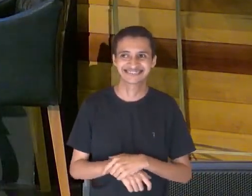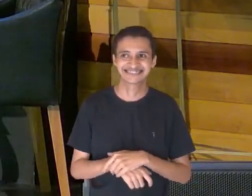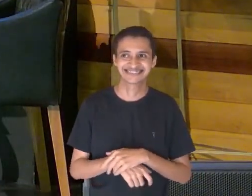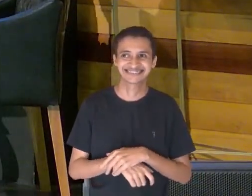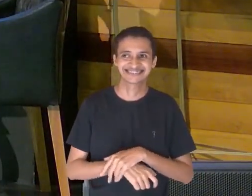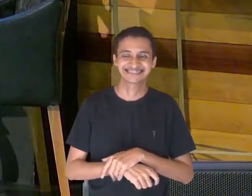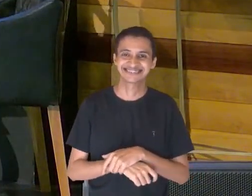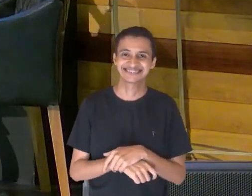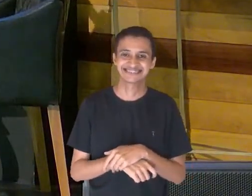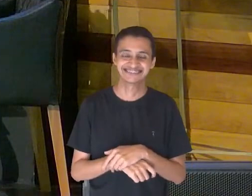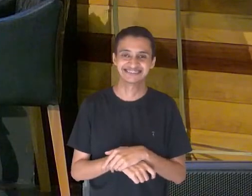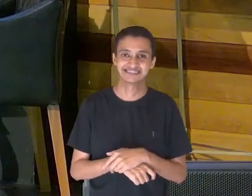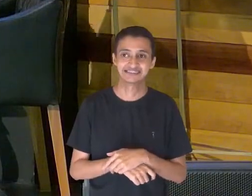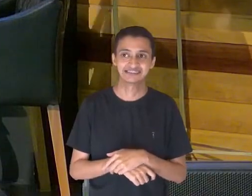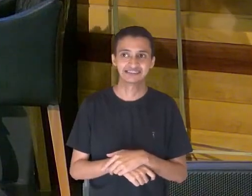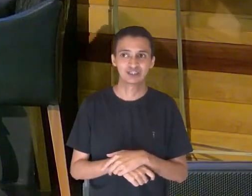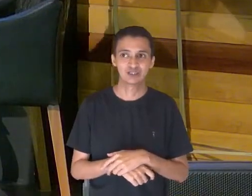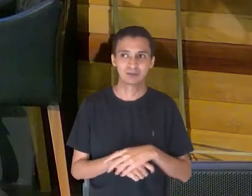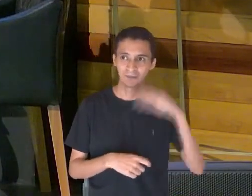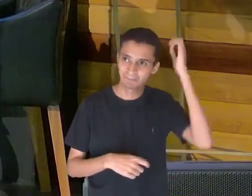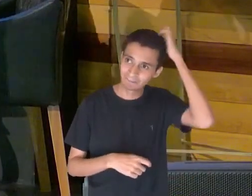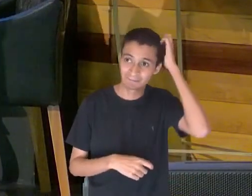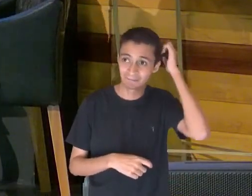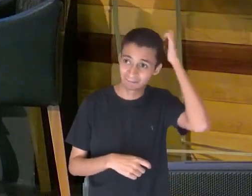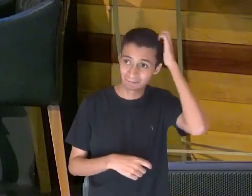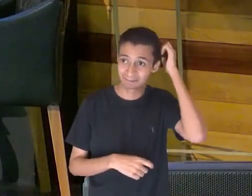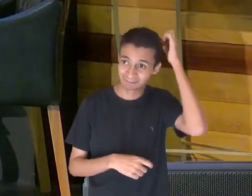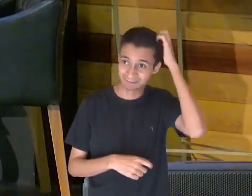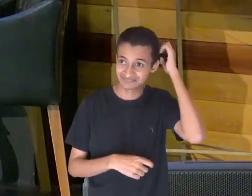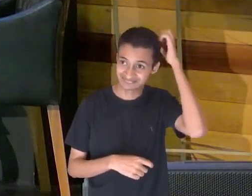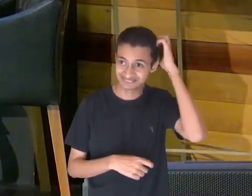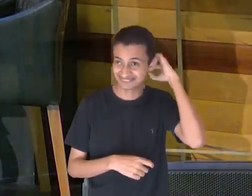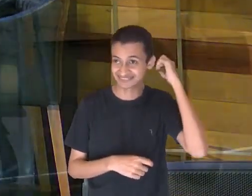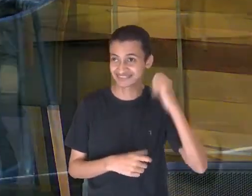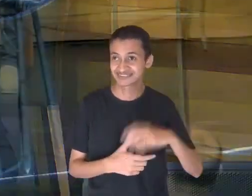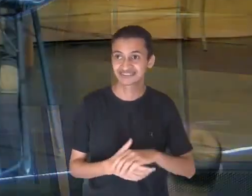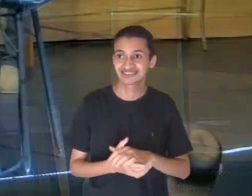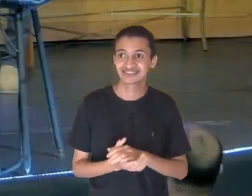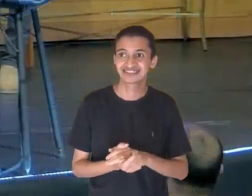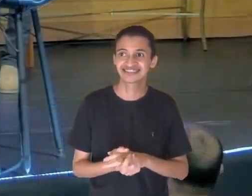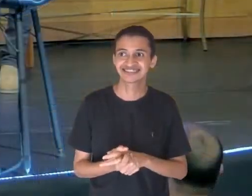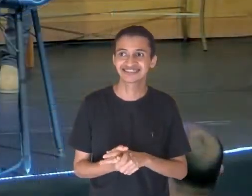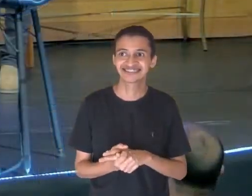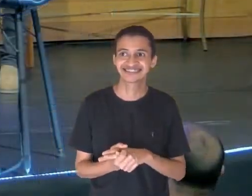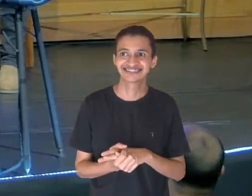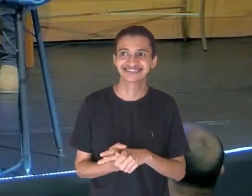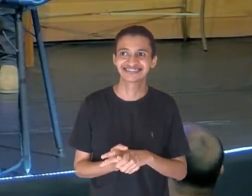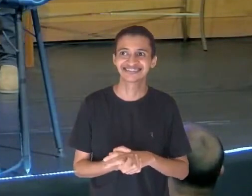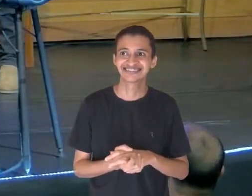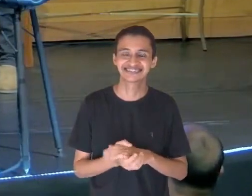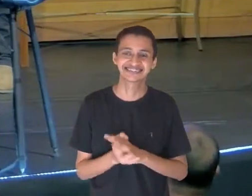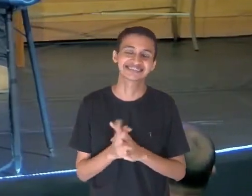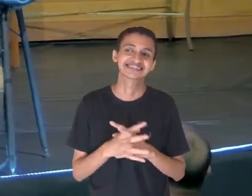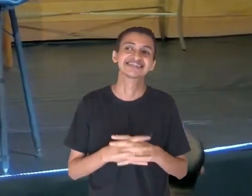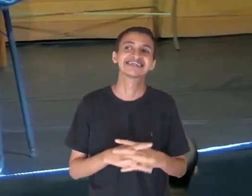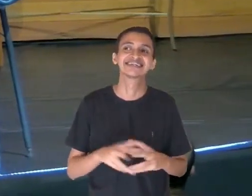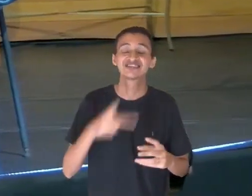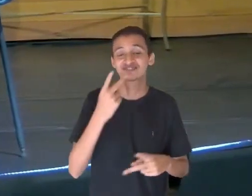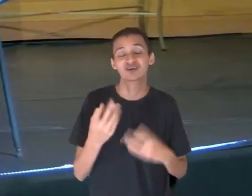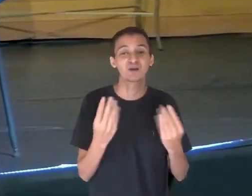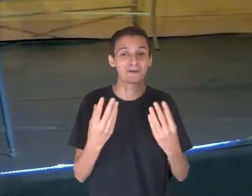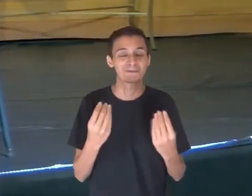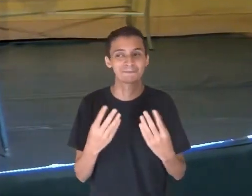Não, porque de manhã eu falei assim. Abraão construiu a tenda em Hebron. Onde foi? Que Abraão construiu. Não, eu estou falando muito, aí ele